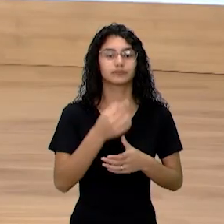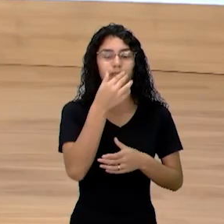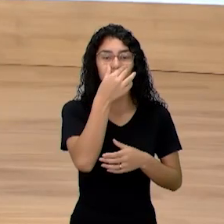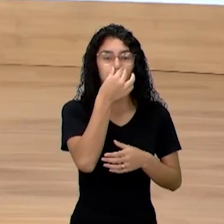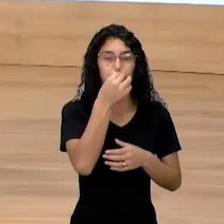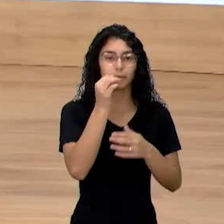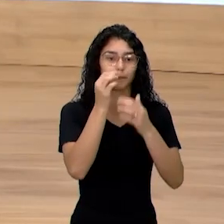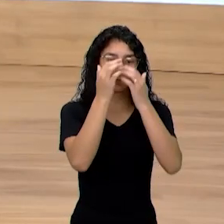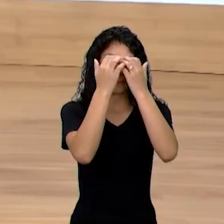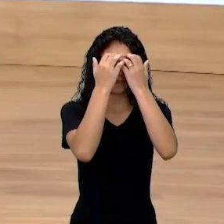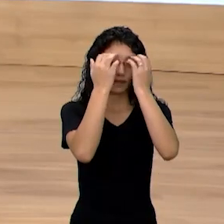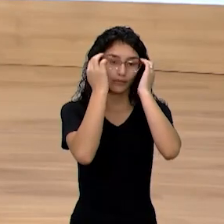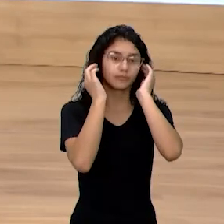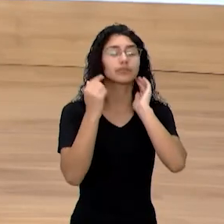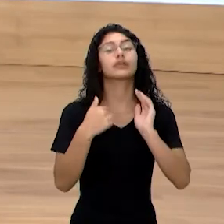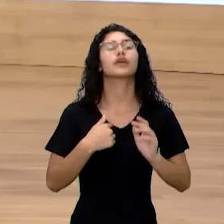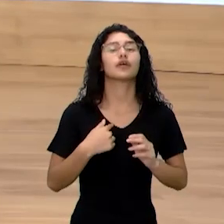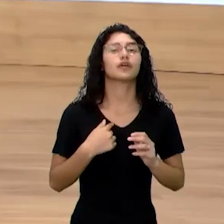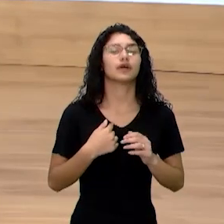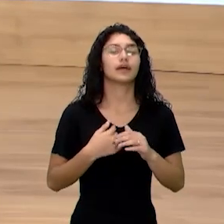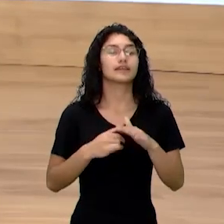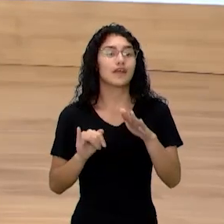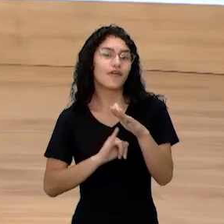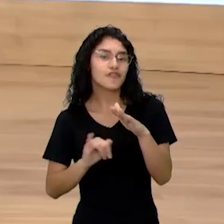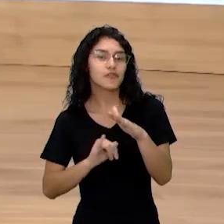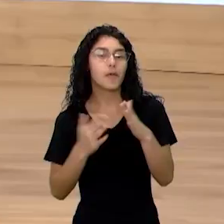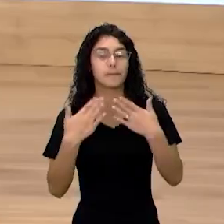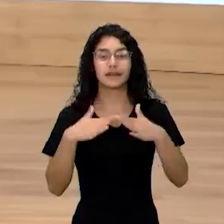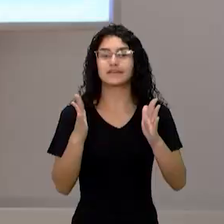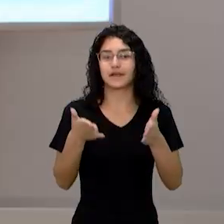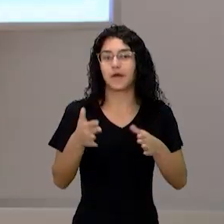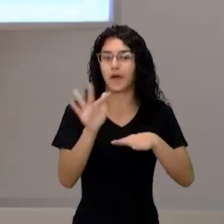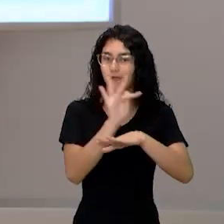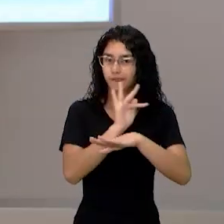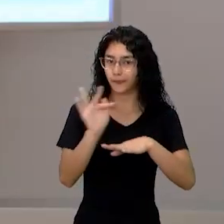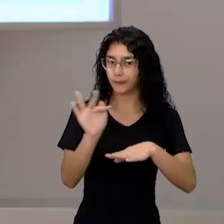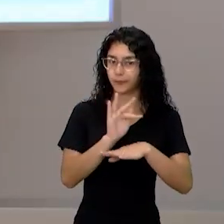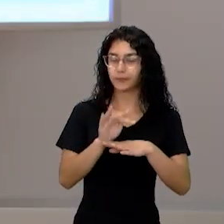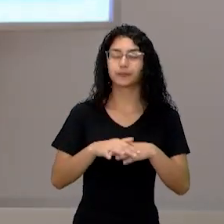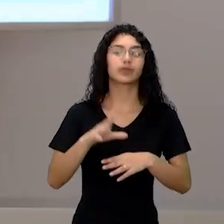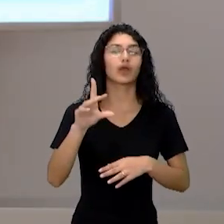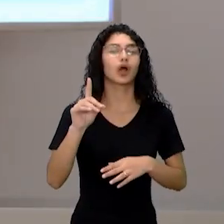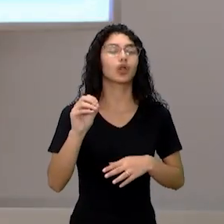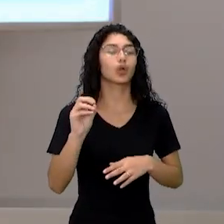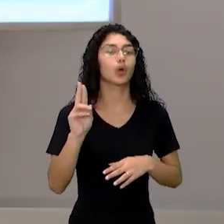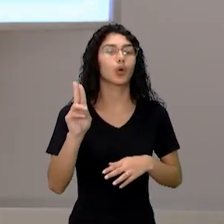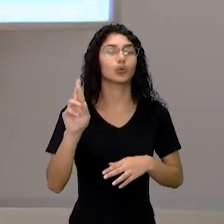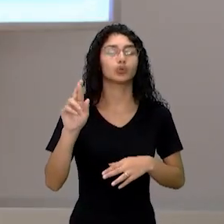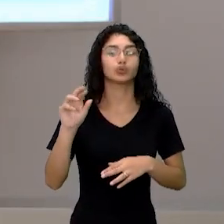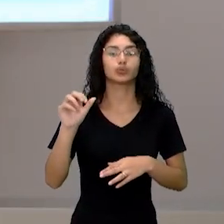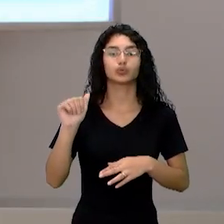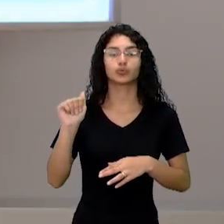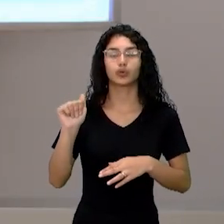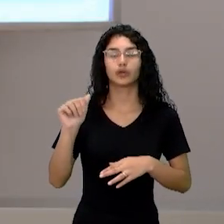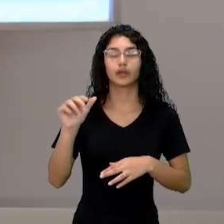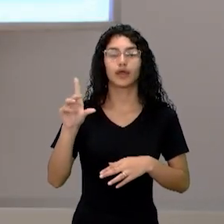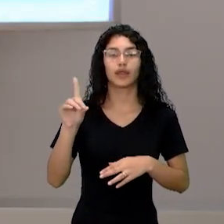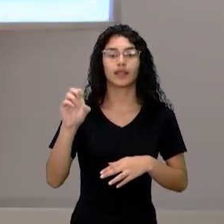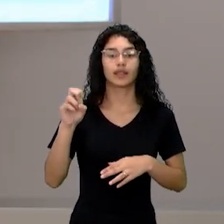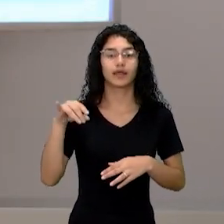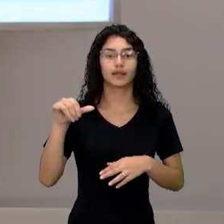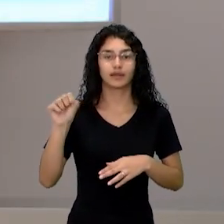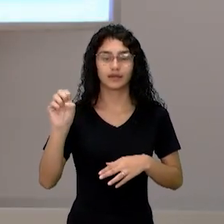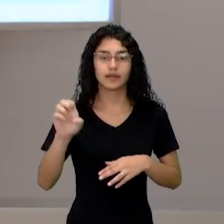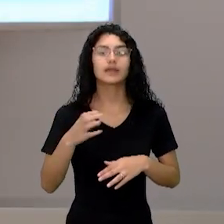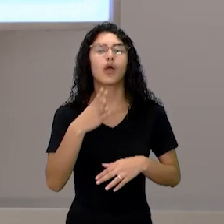assim, informal, de amizade, aí vamos à parte formal. Vamos apresentar a professora doutora Denise para que vocês conheçam a profissional que